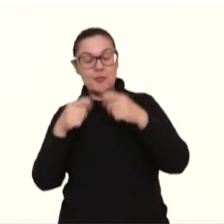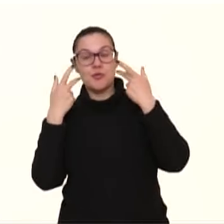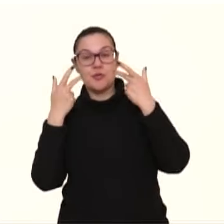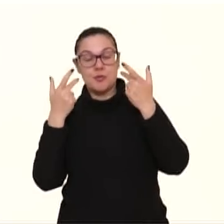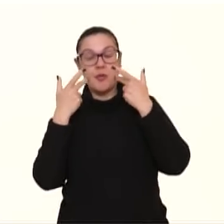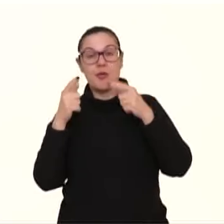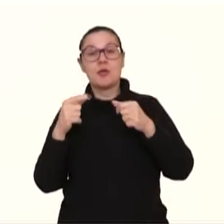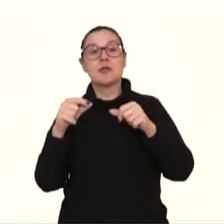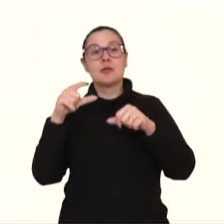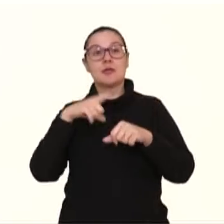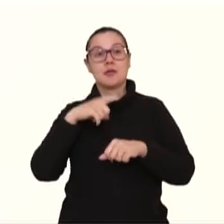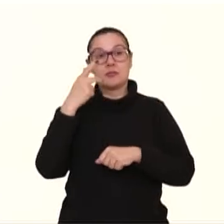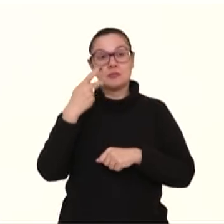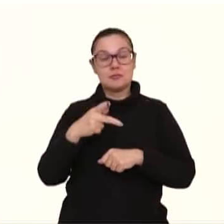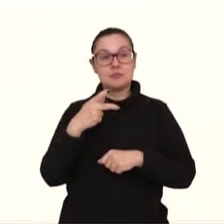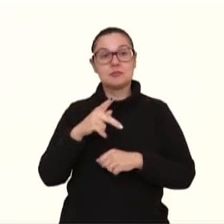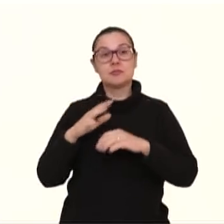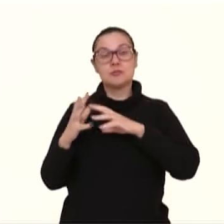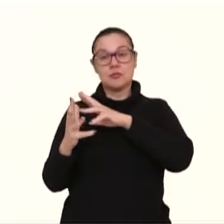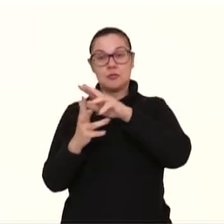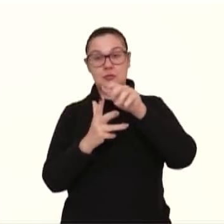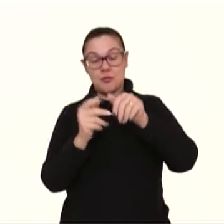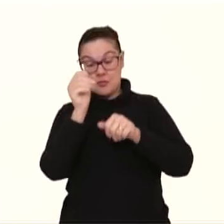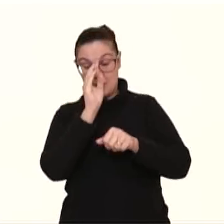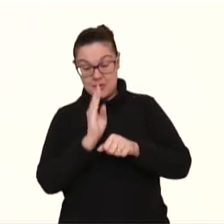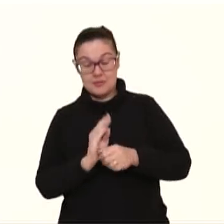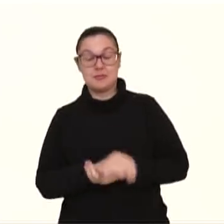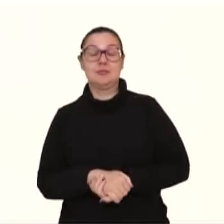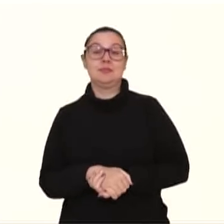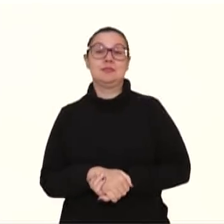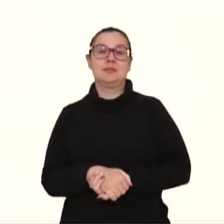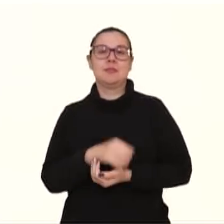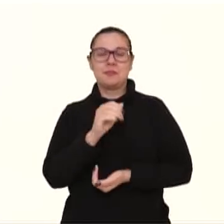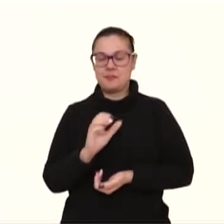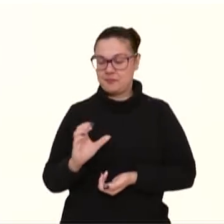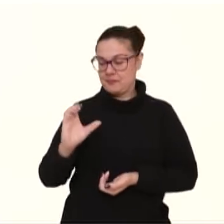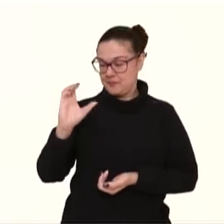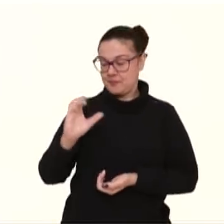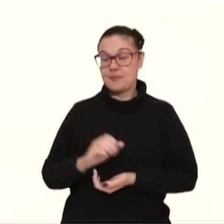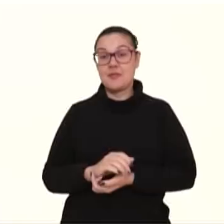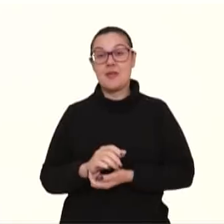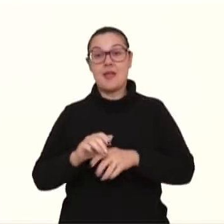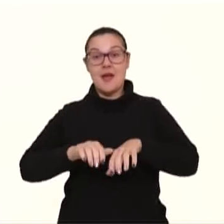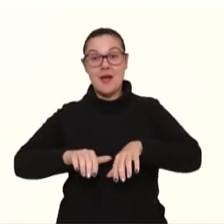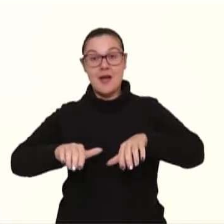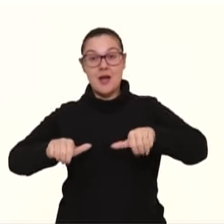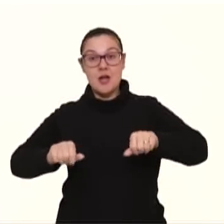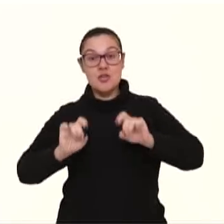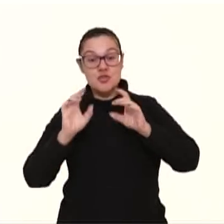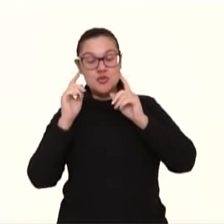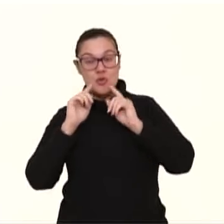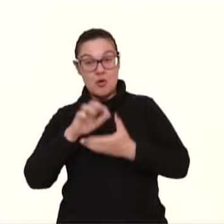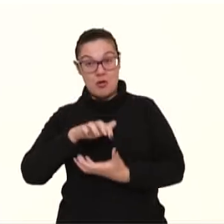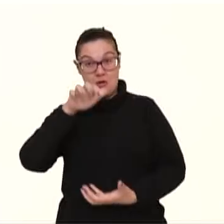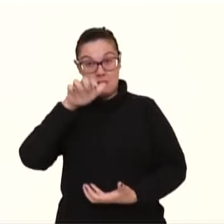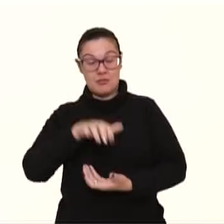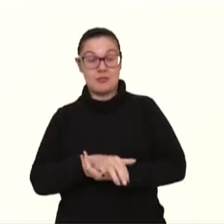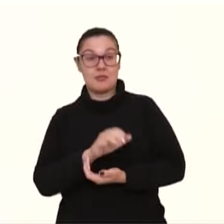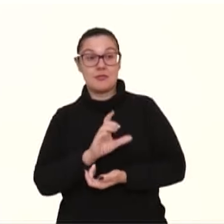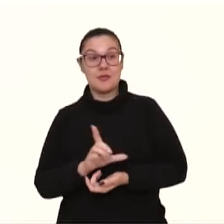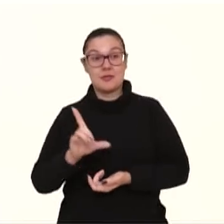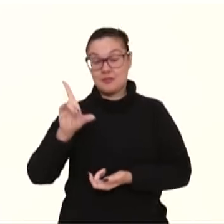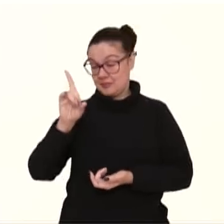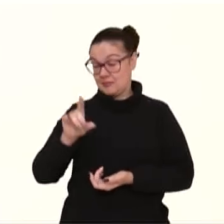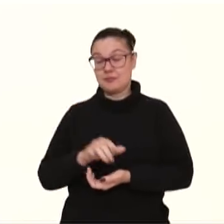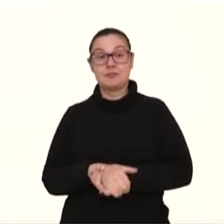Está presente no todo o Brasil. C. É uma dança de roda feita apenas por adultos. Ou